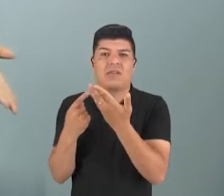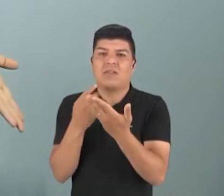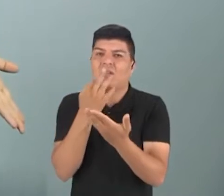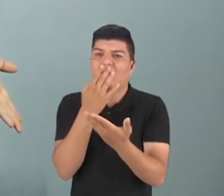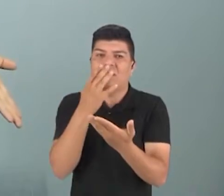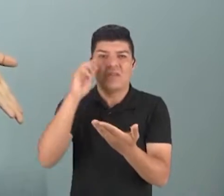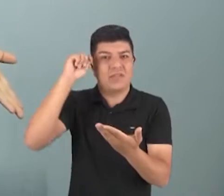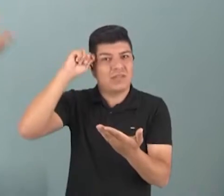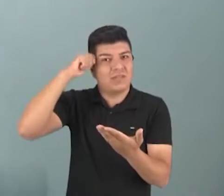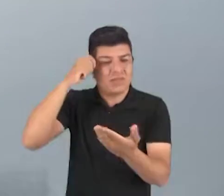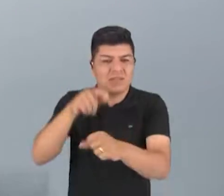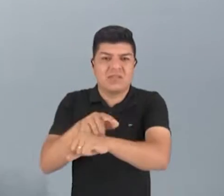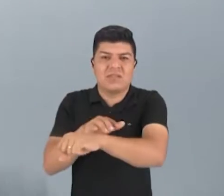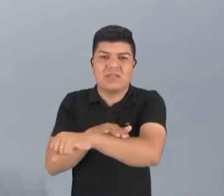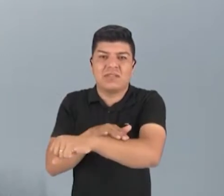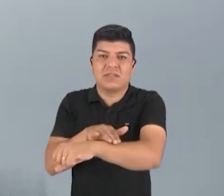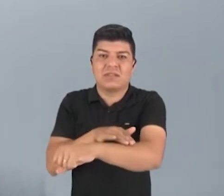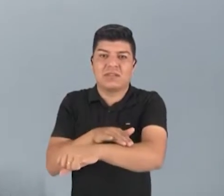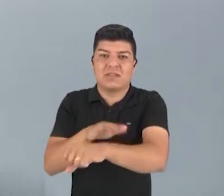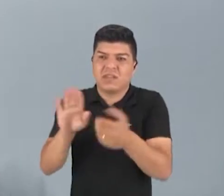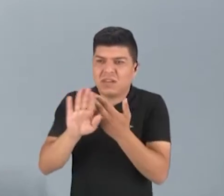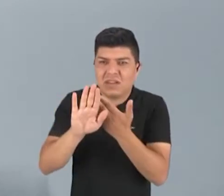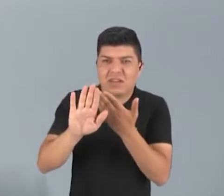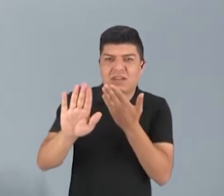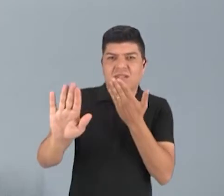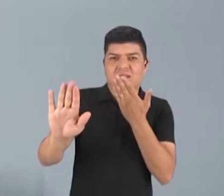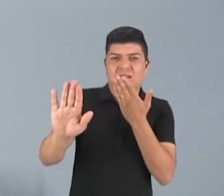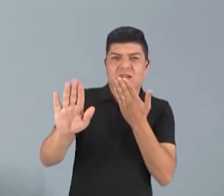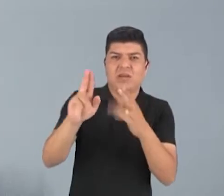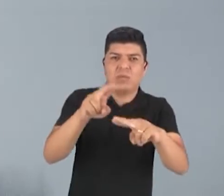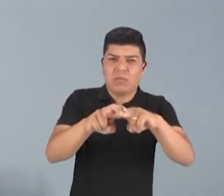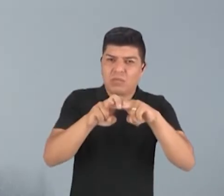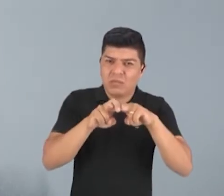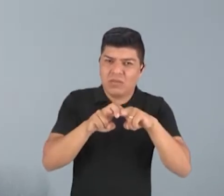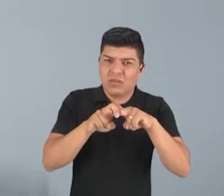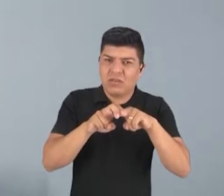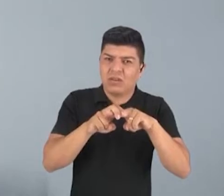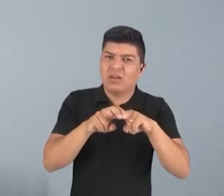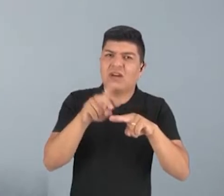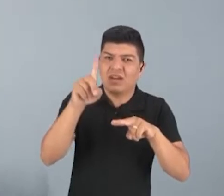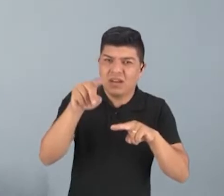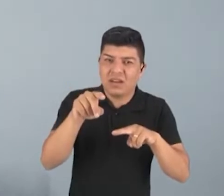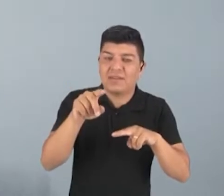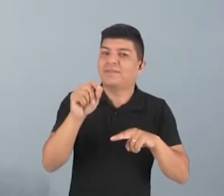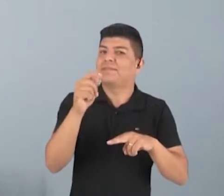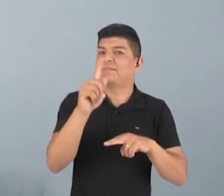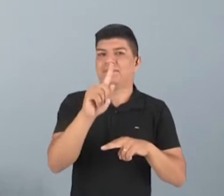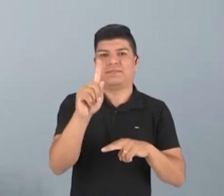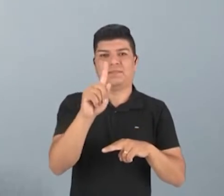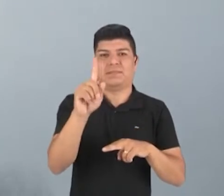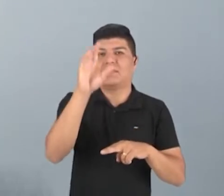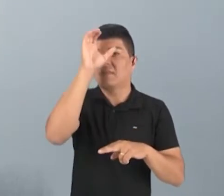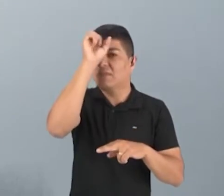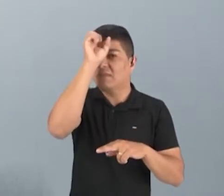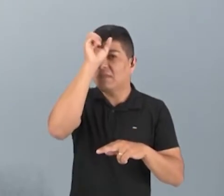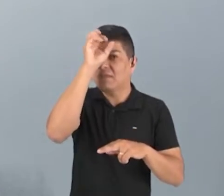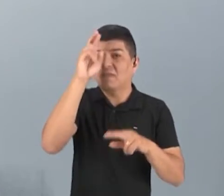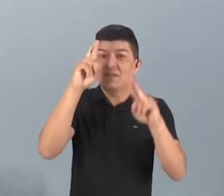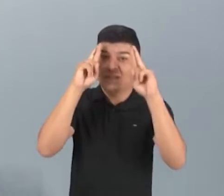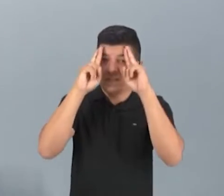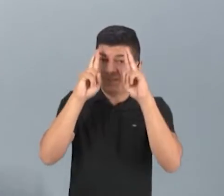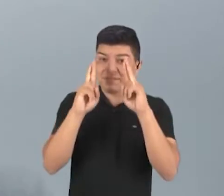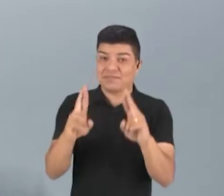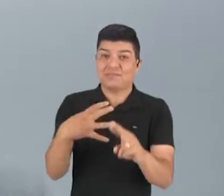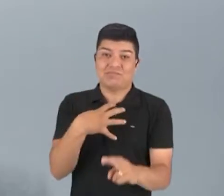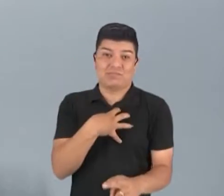preta e aí eu vou me distanciado meu colega eu vou aprender a respeitar